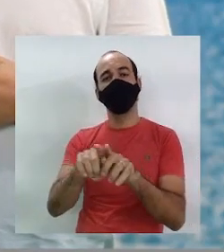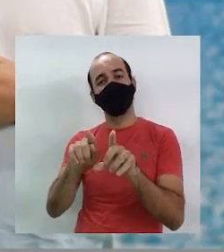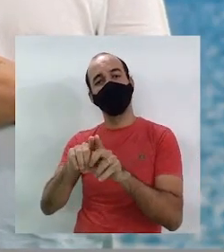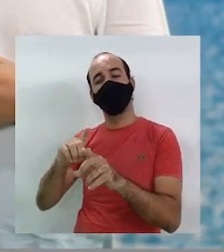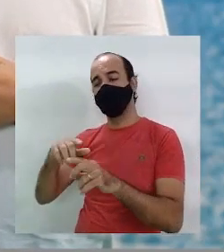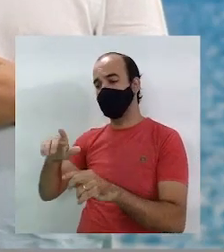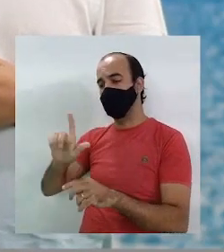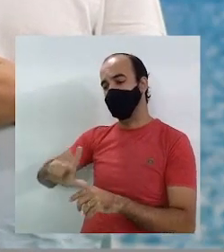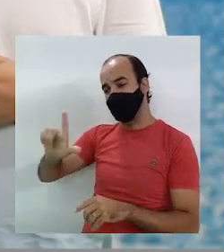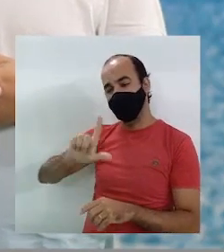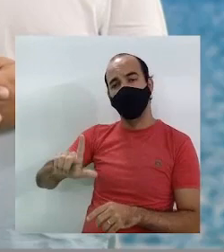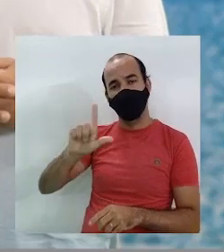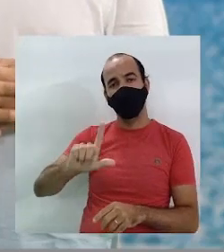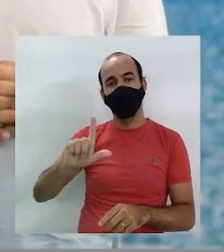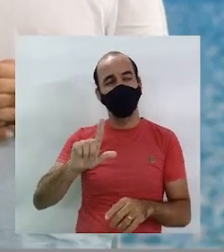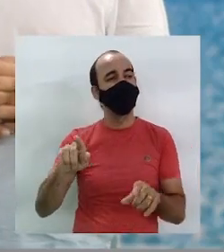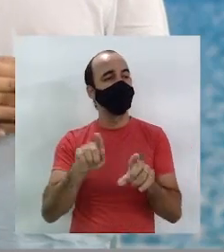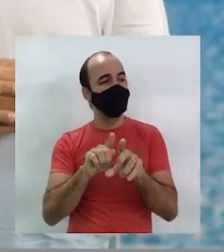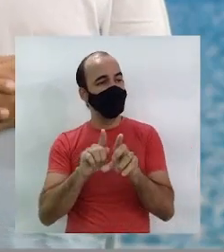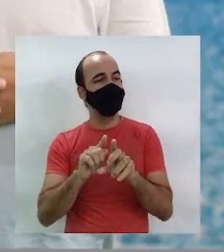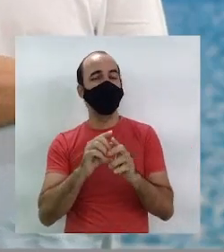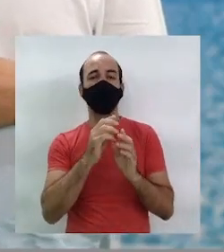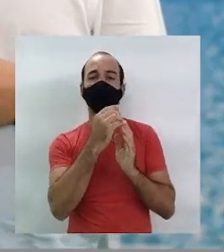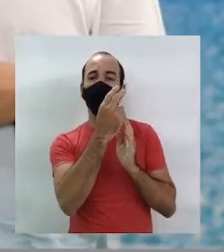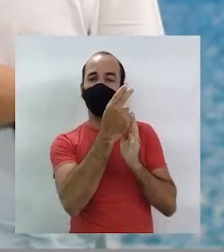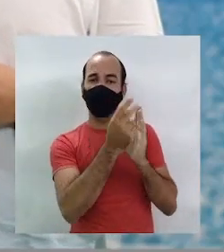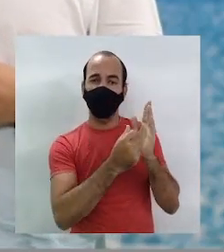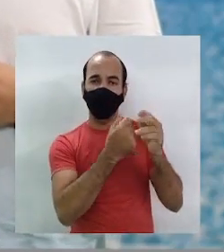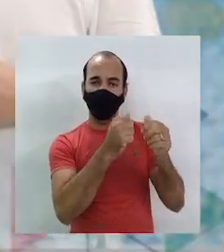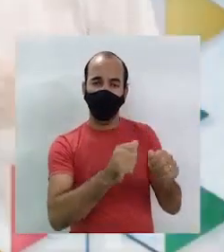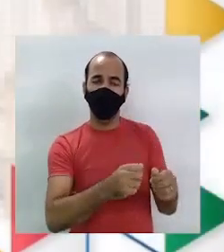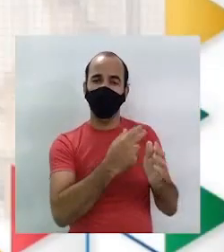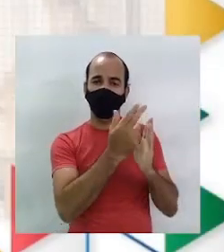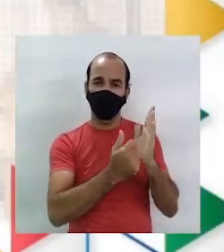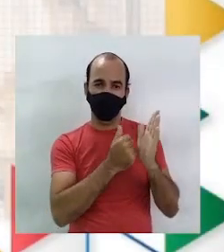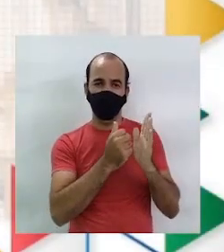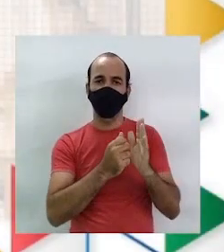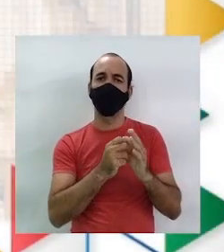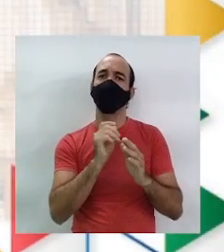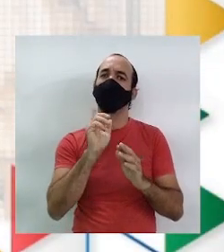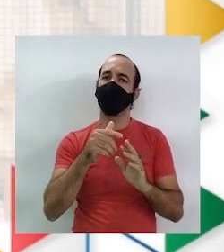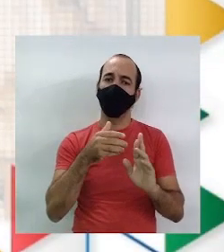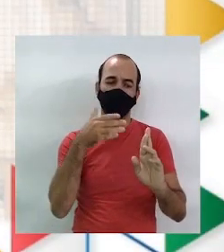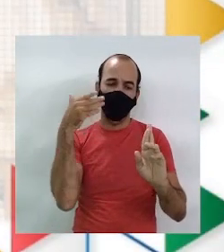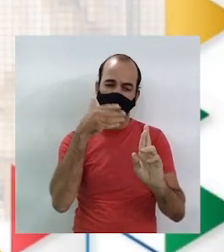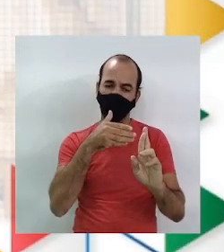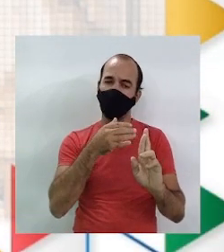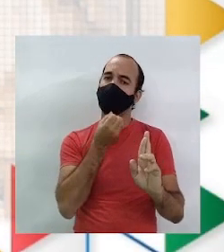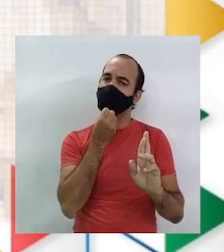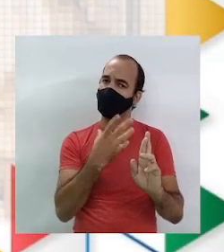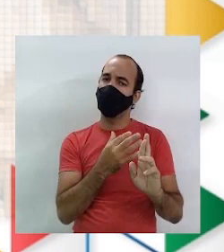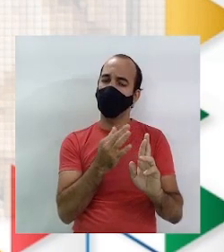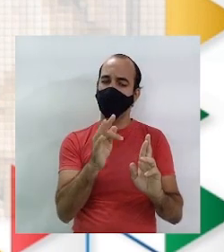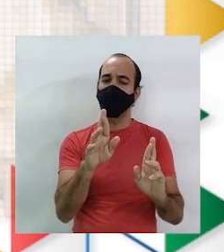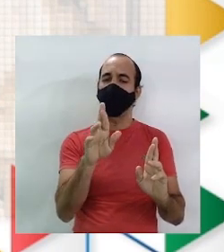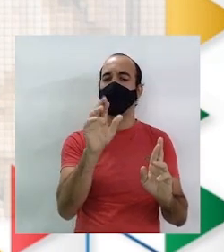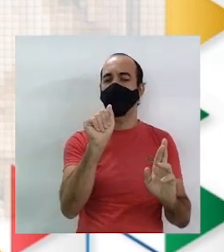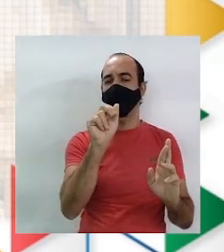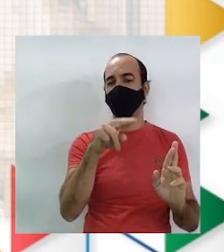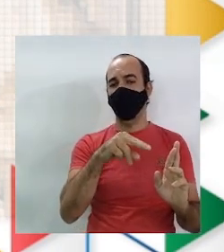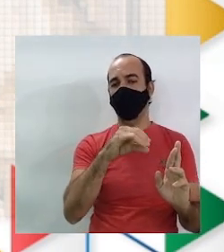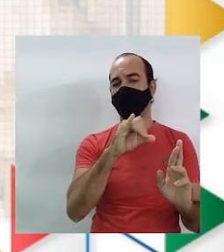gosta das artes plásticas, Sim, não é isso? sim. E aqui nós temos uma representação boa, não é isso? De alguns conhecidos